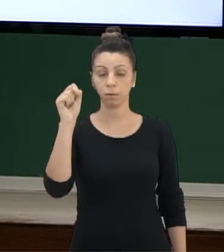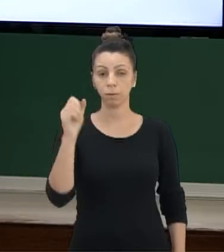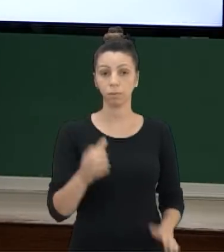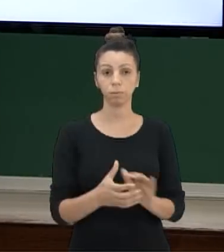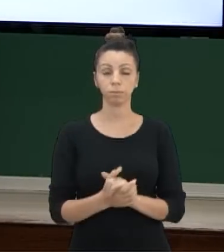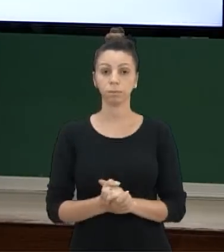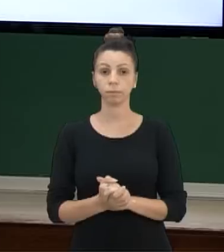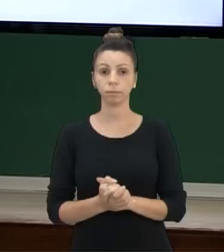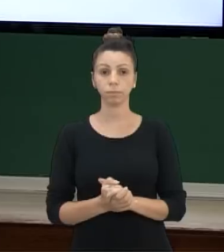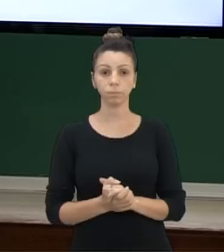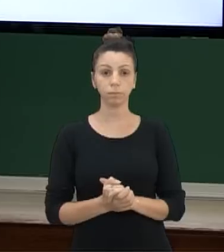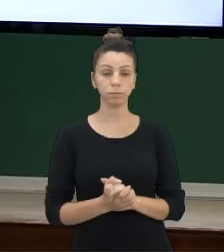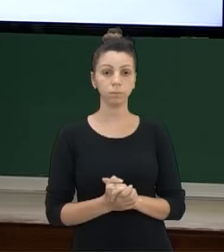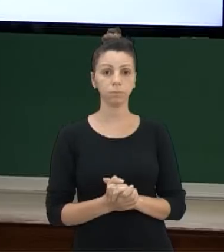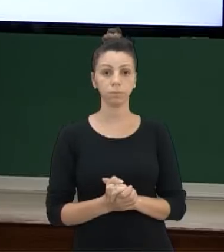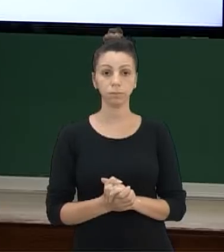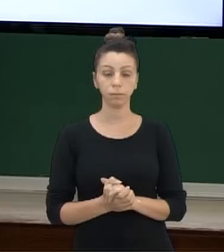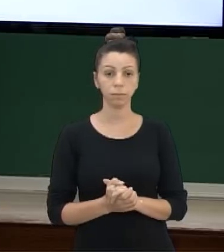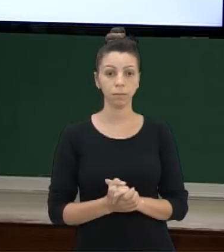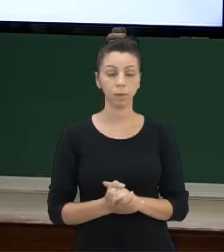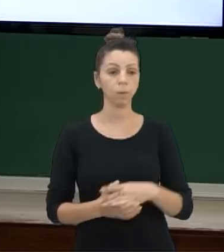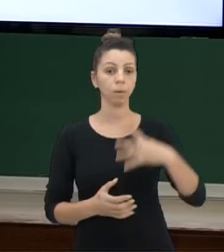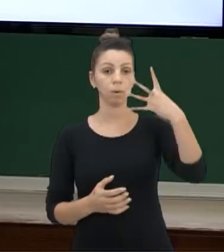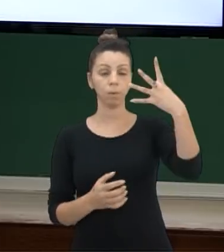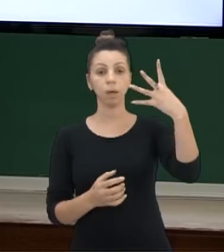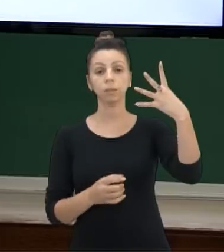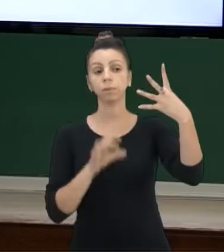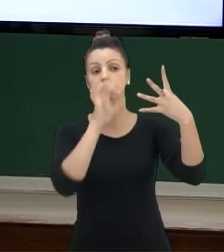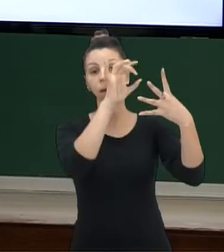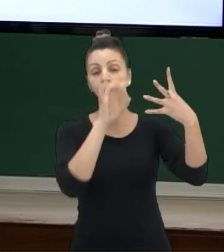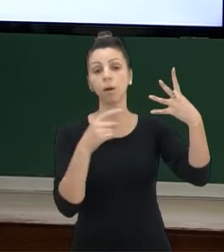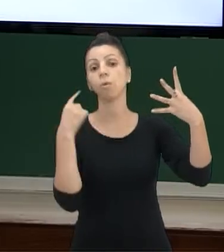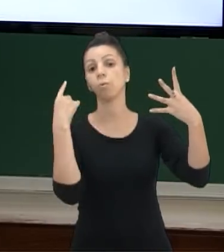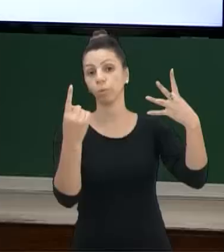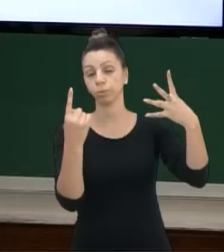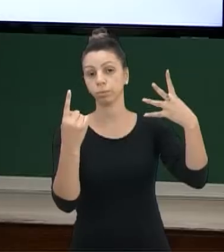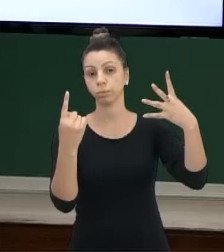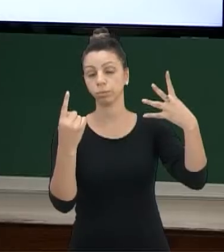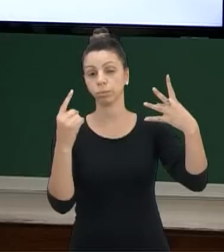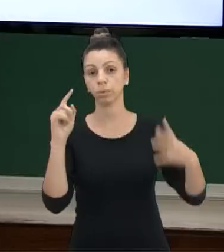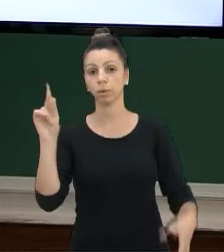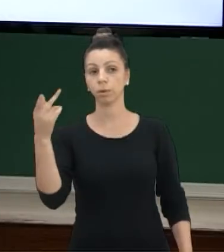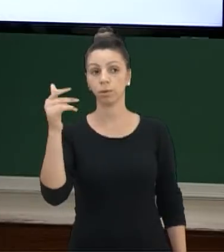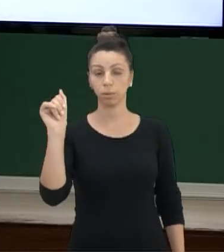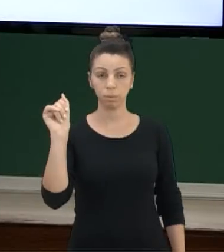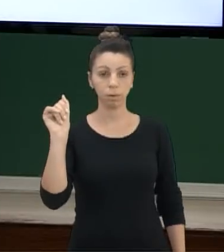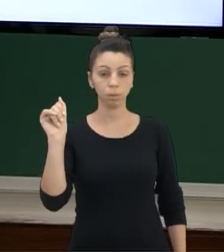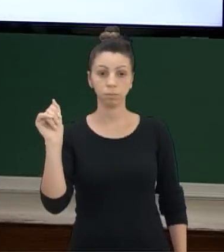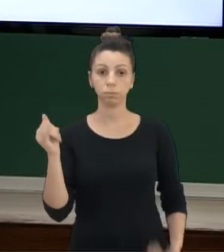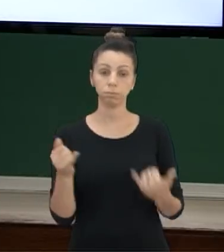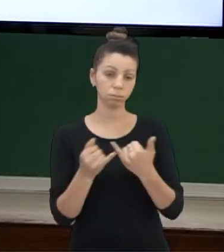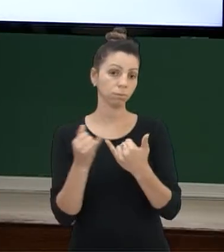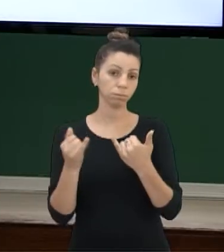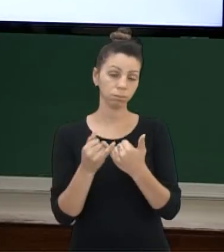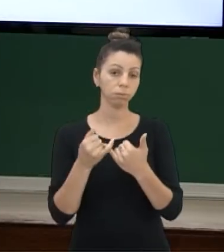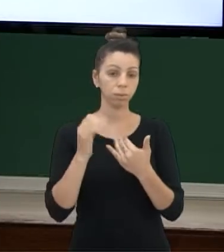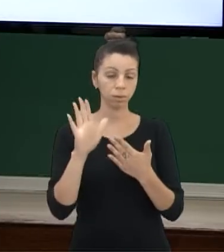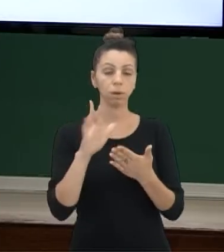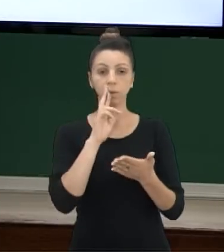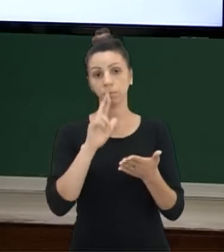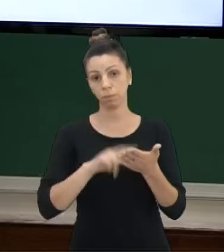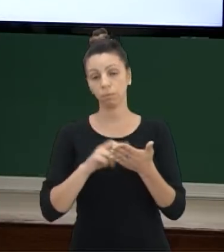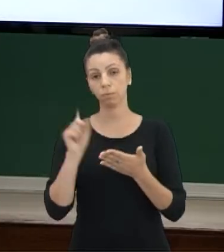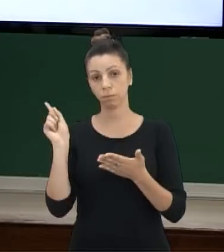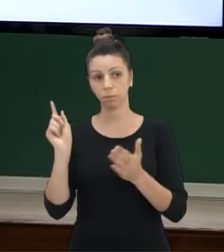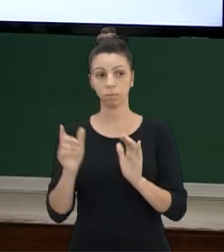temos um alqueire, é só dividir 52,8 por 4, igual a gente acabou de fazer no quadro, pessoal. 52,8